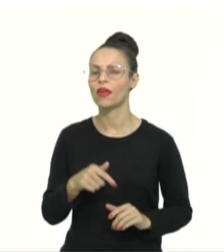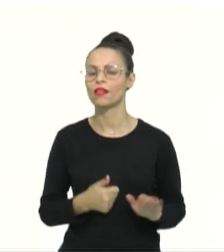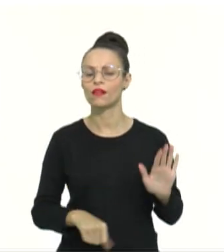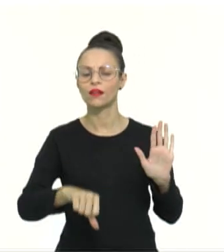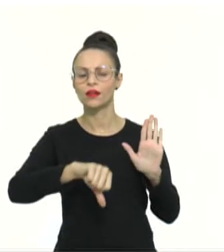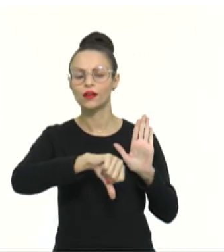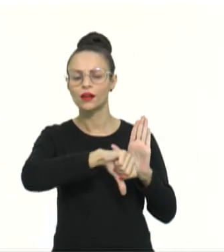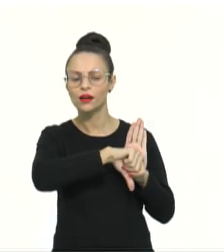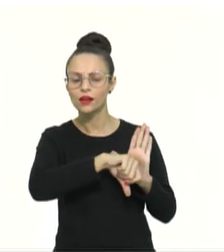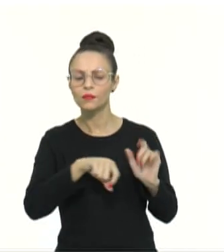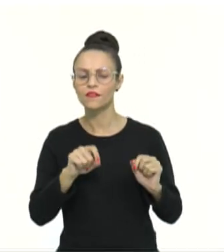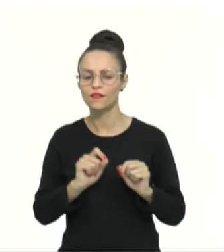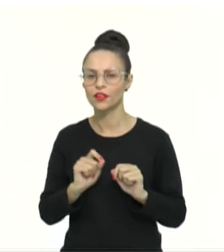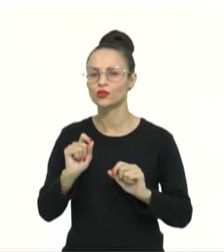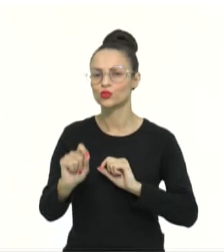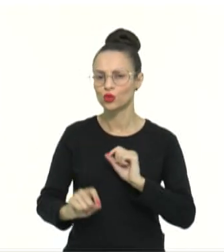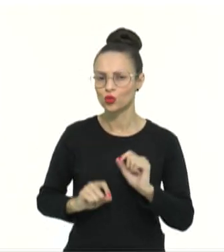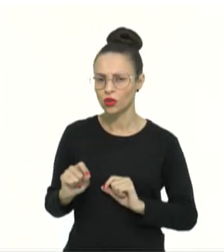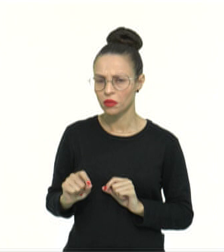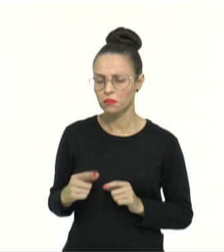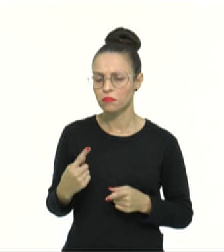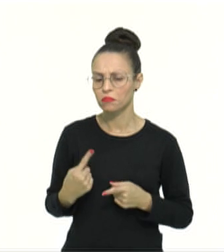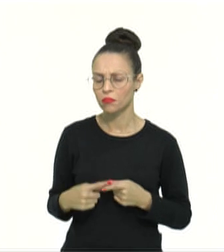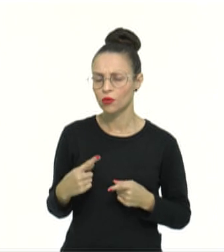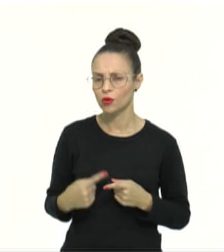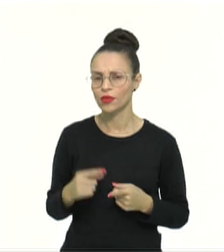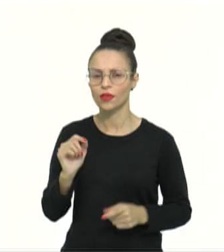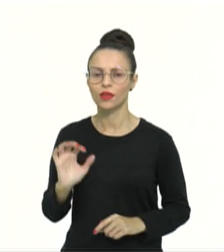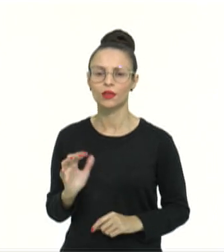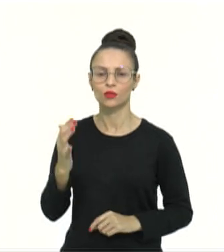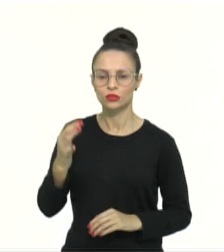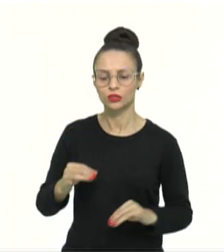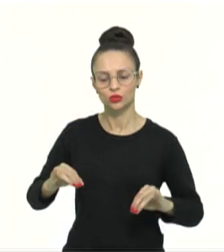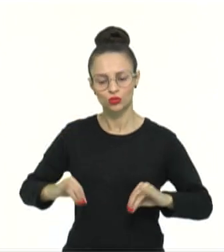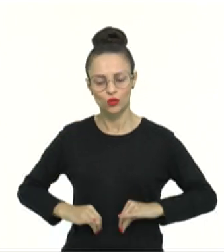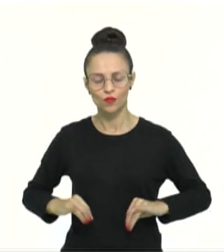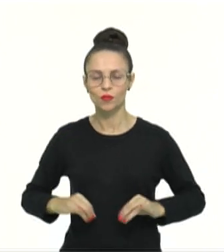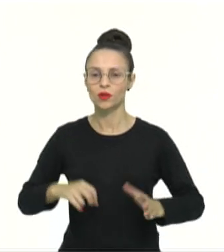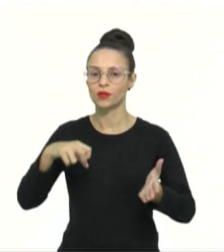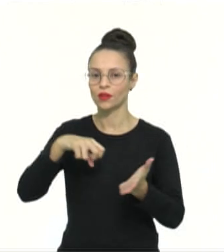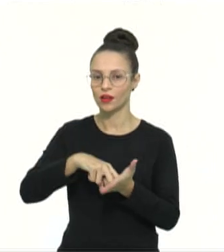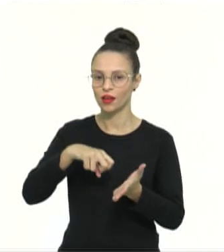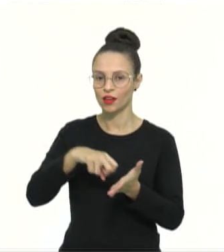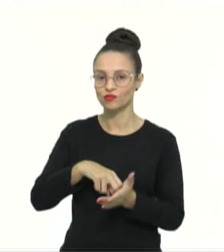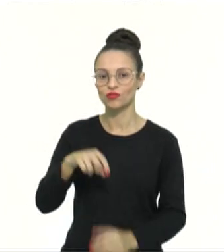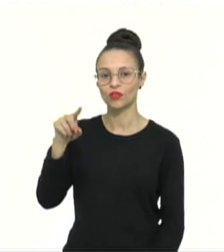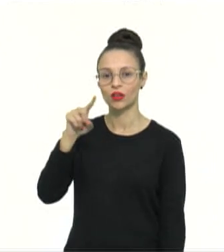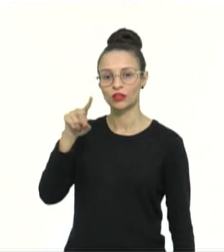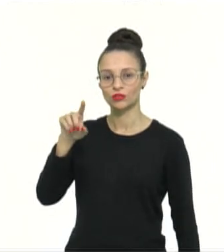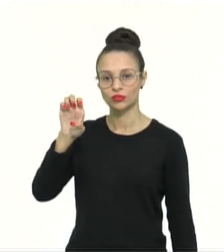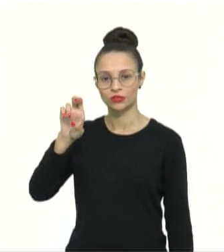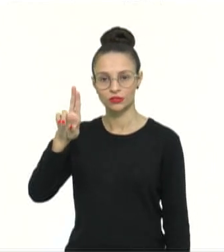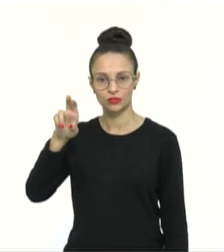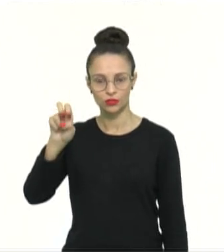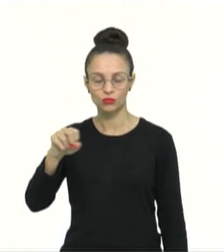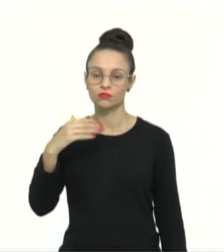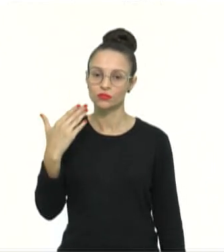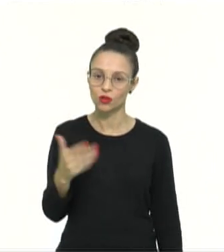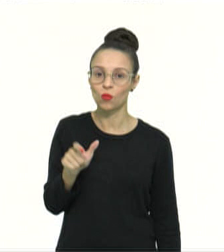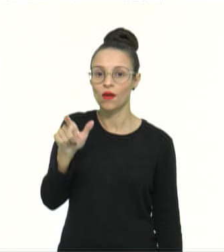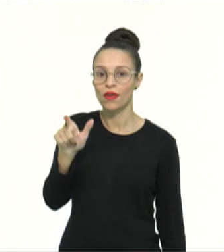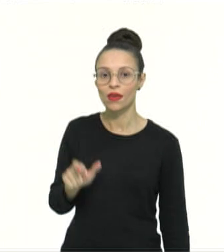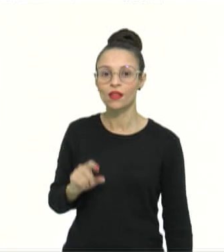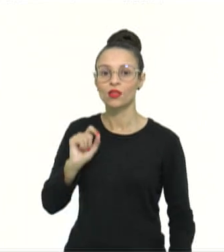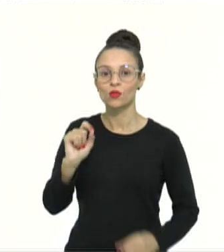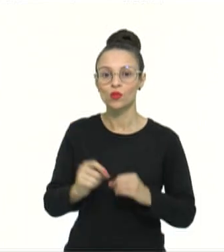Prometeu? Qual foi o crime de Prometeu que o levou a sofrer o terrível castigo de Zeus? Se você marcou então que Prometeu